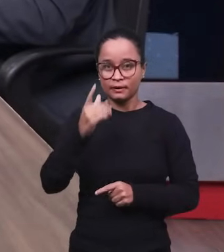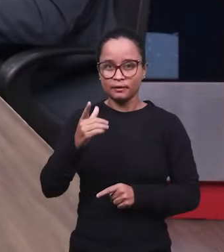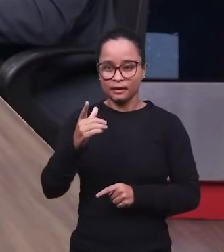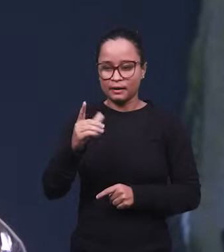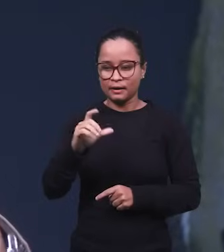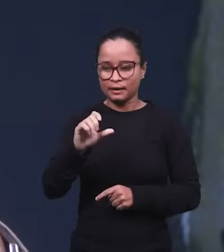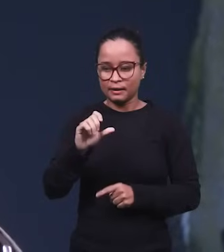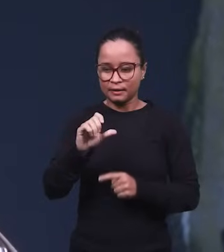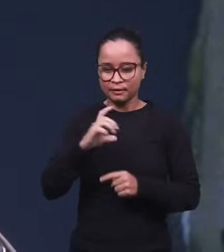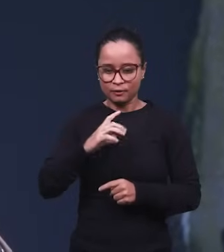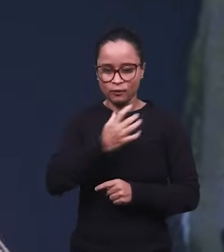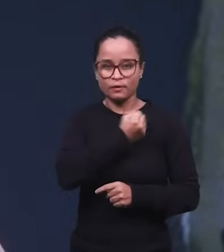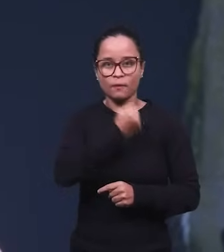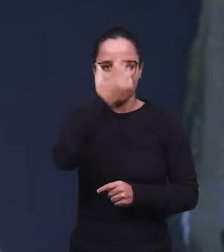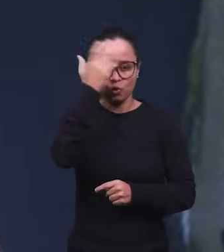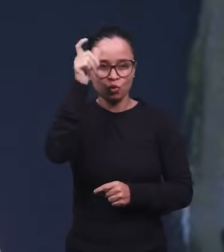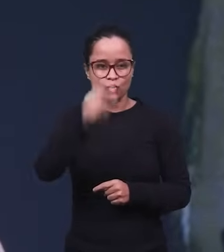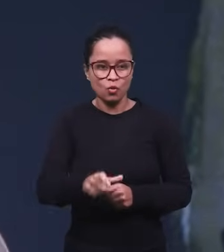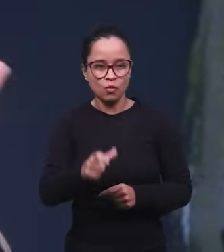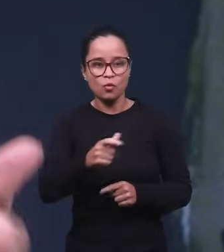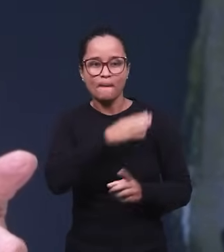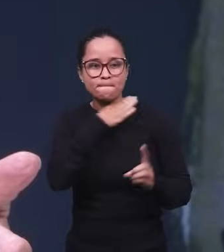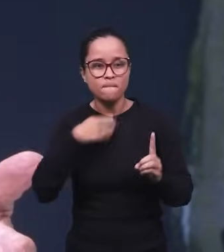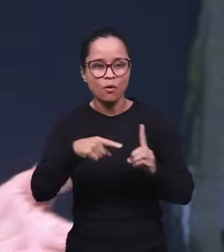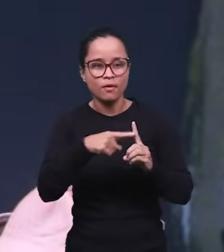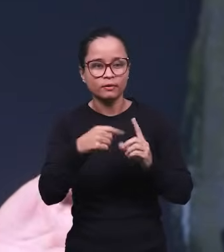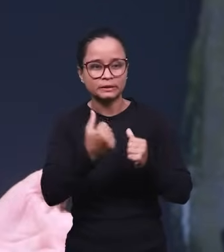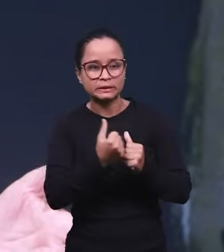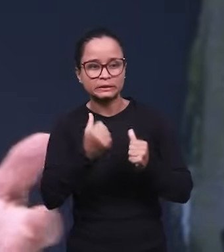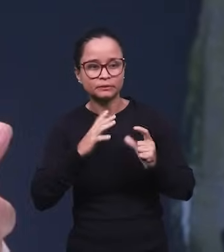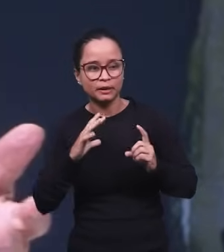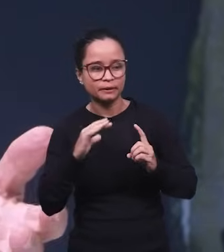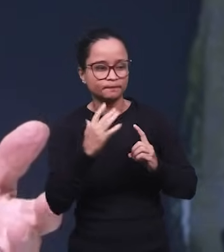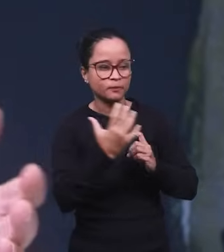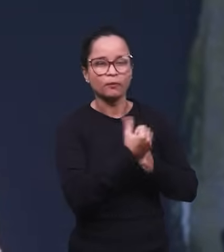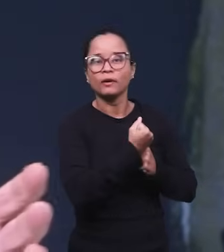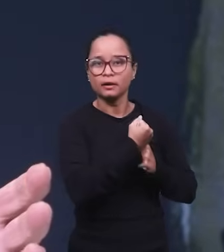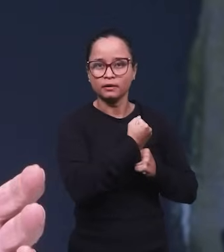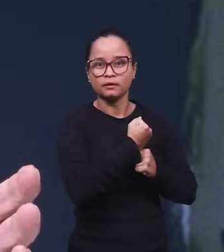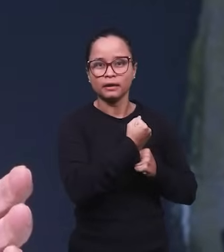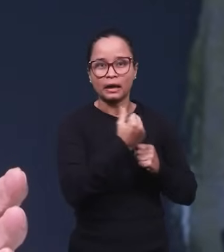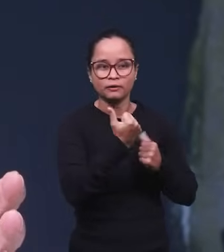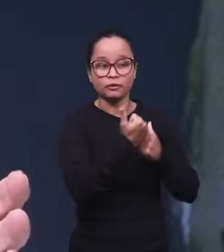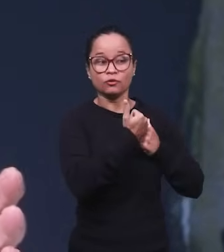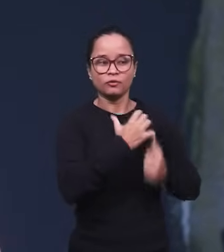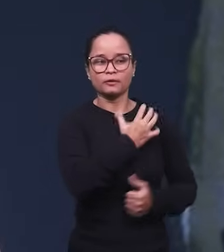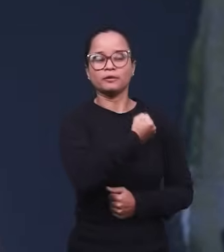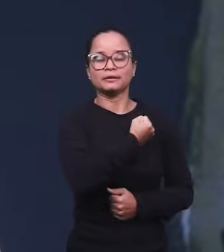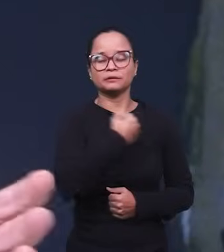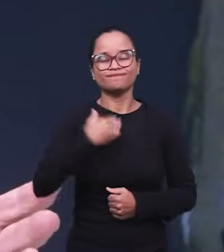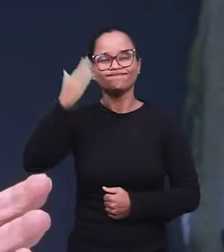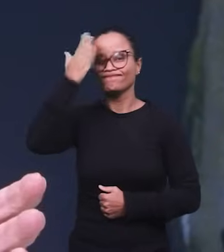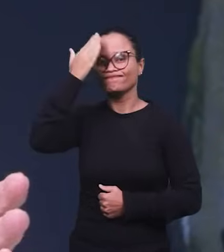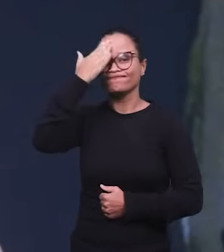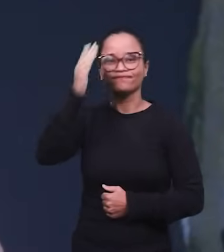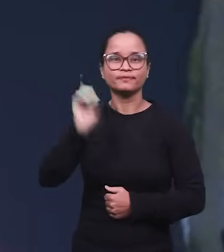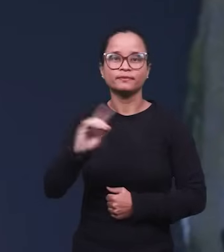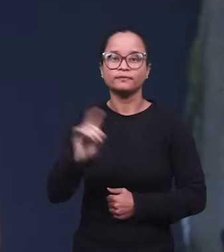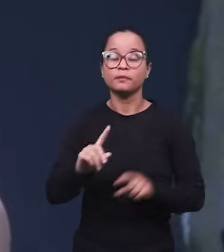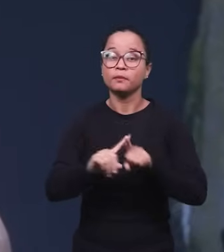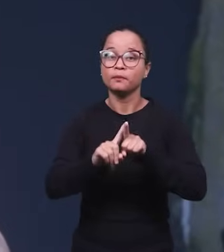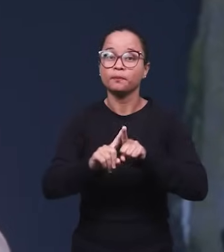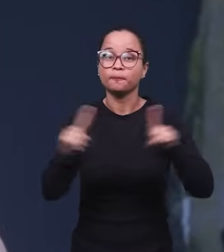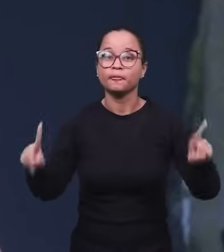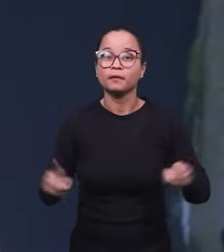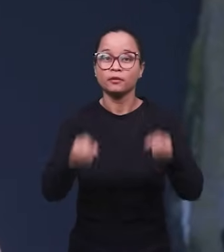de alguém que morreu em nosso lugar para poder nos salvar da condenação do pecado, aí não estavam entendendo. Aí quando